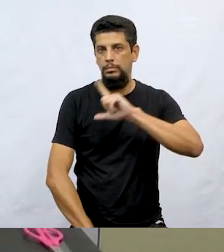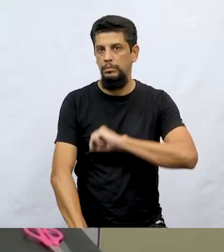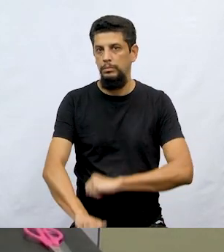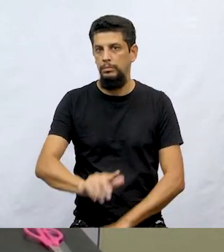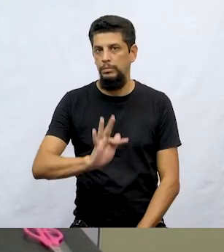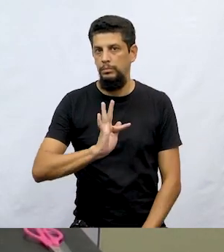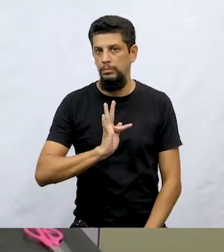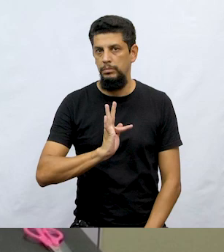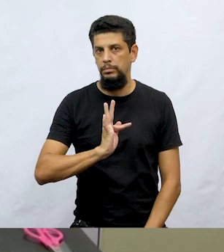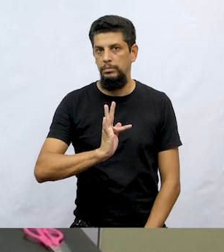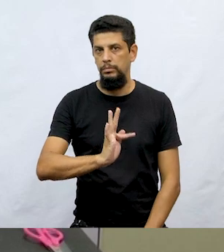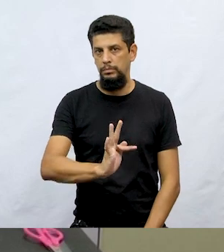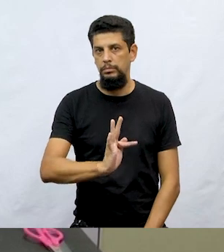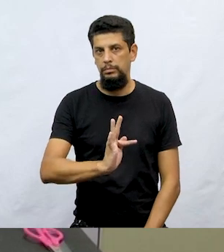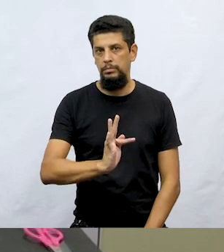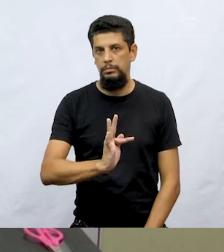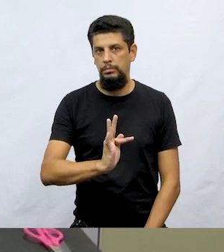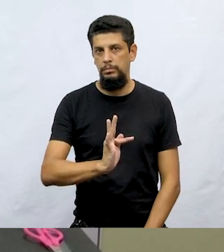F.